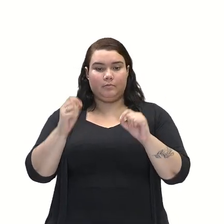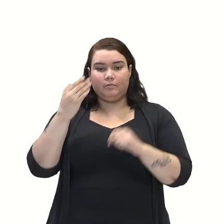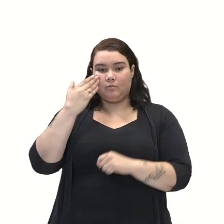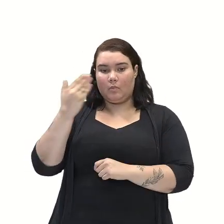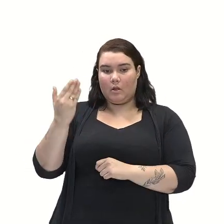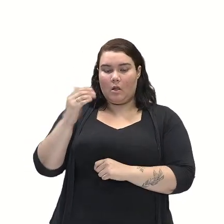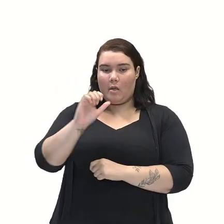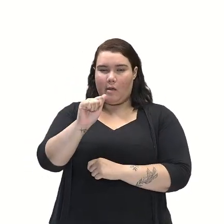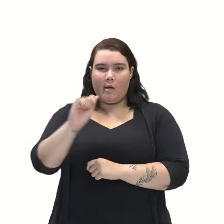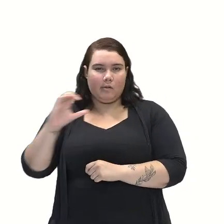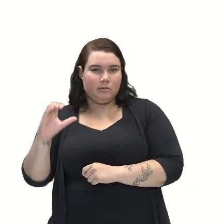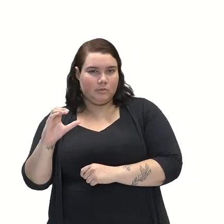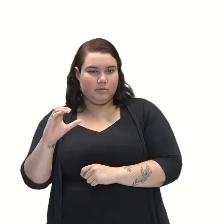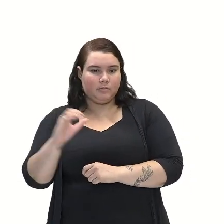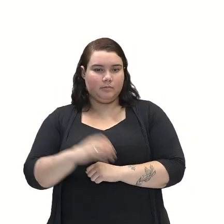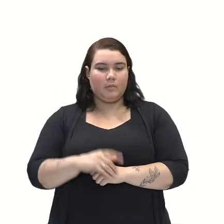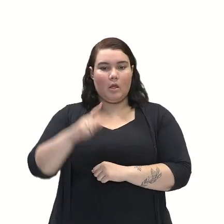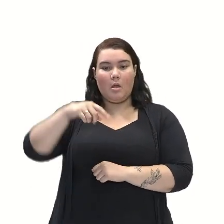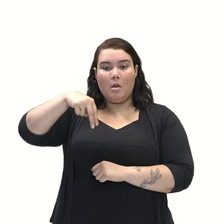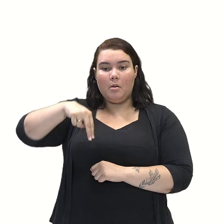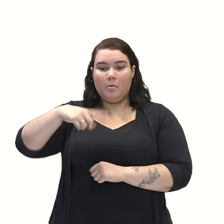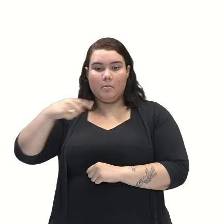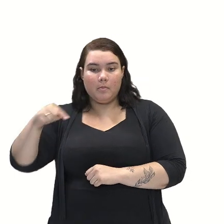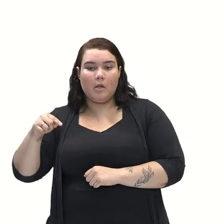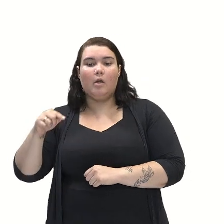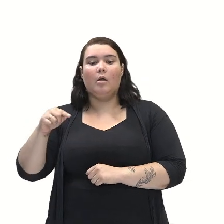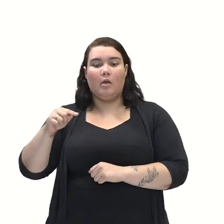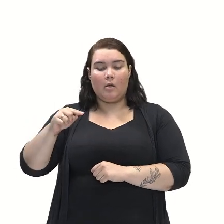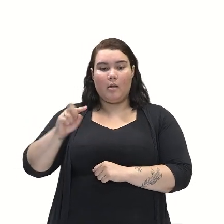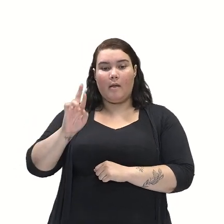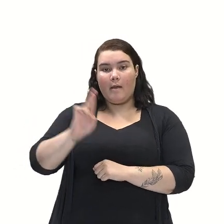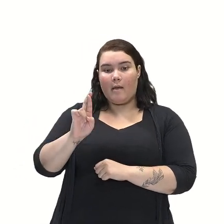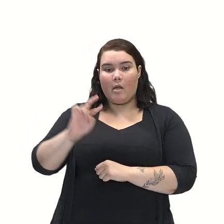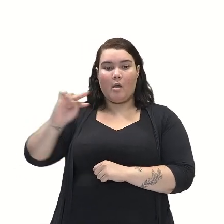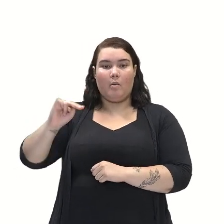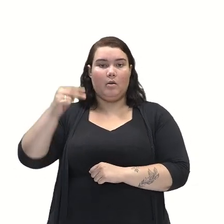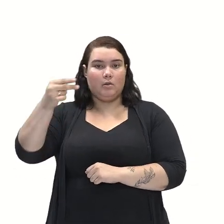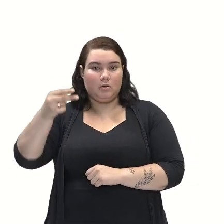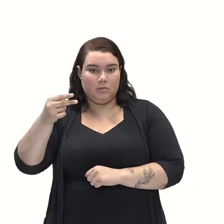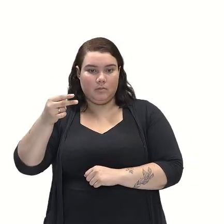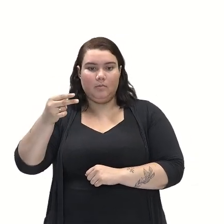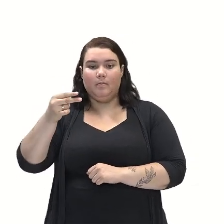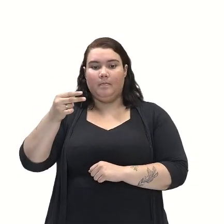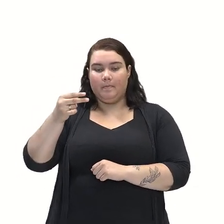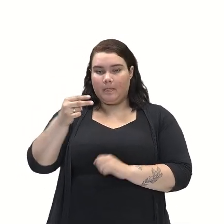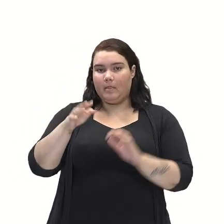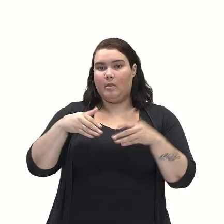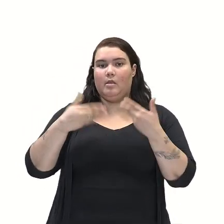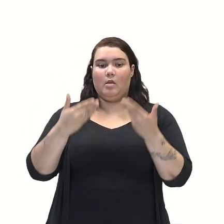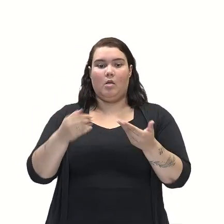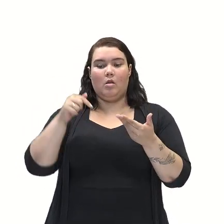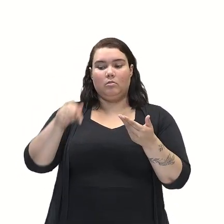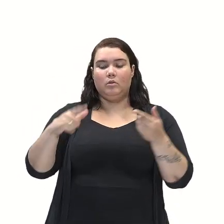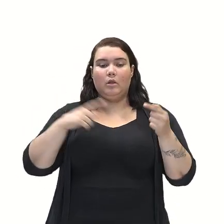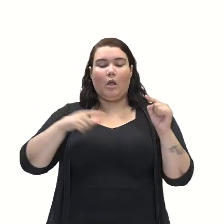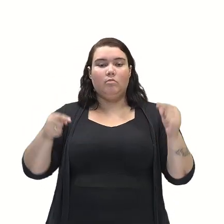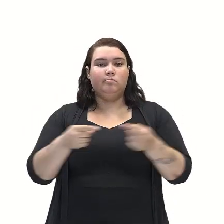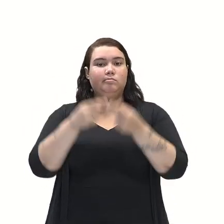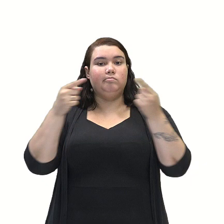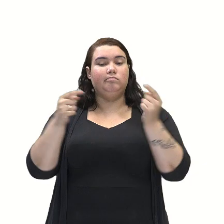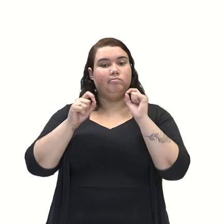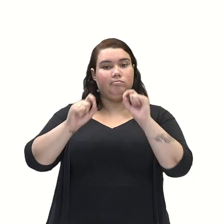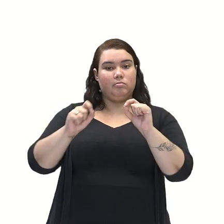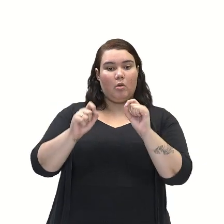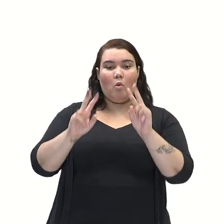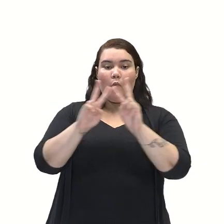vou chamar de AC, é πr ao quadrado. E isso vai exatamente alavancar o